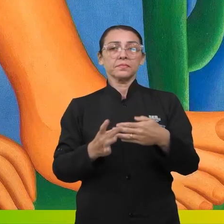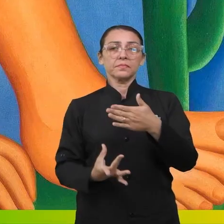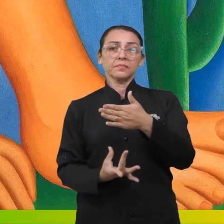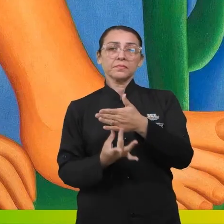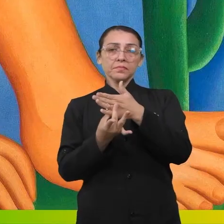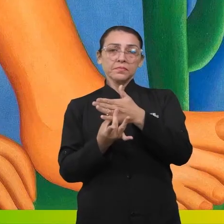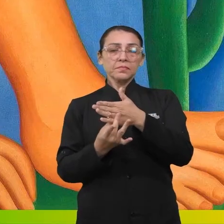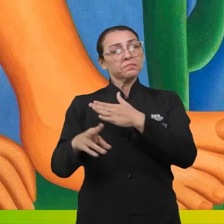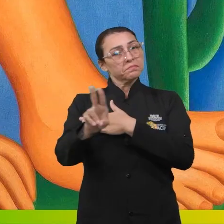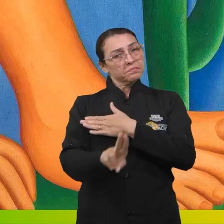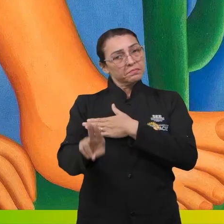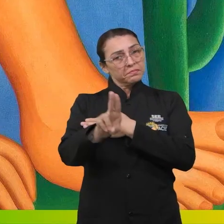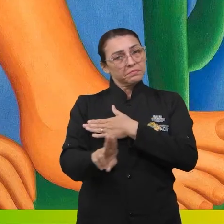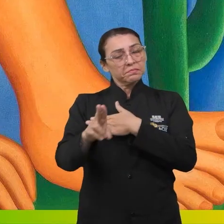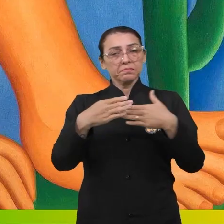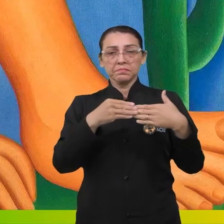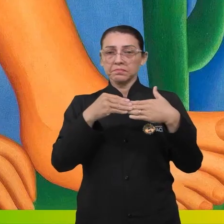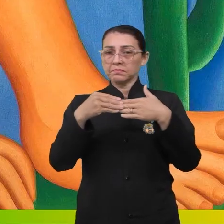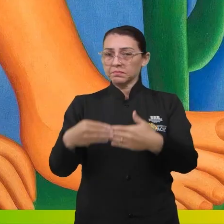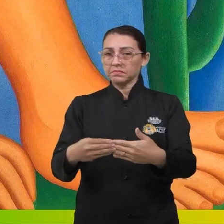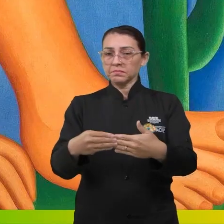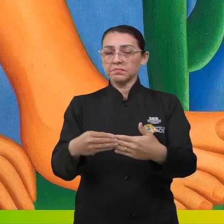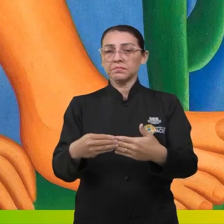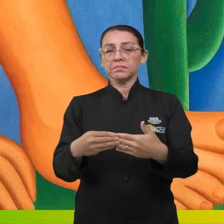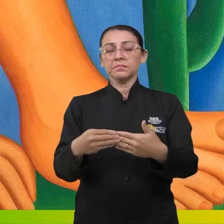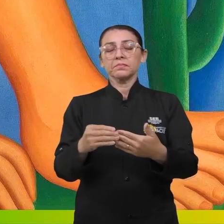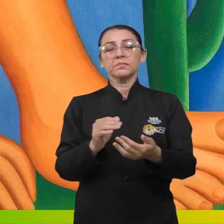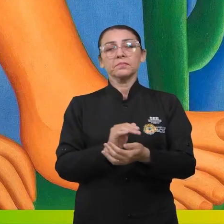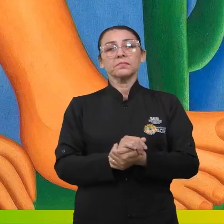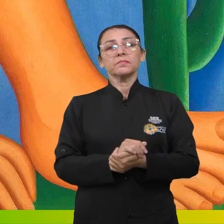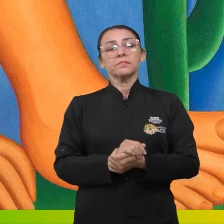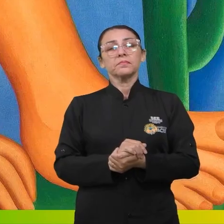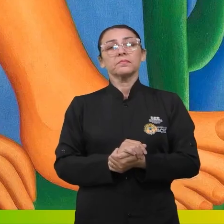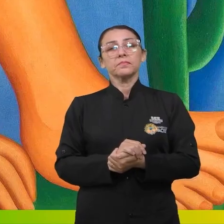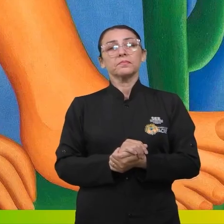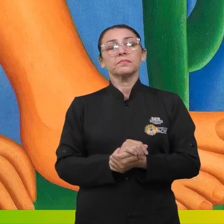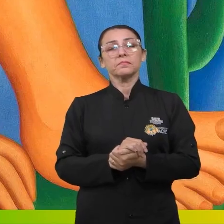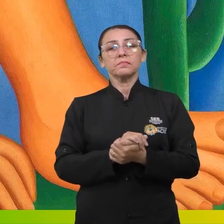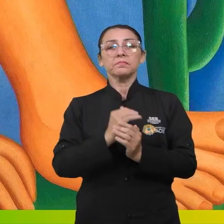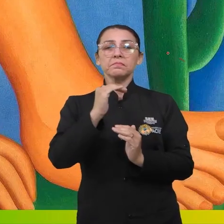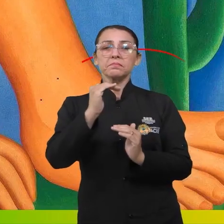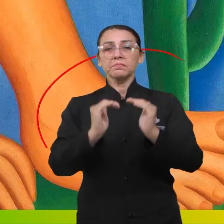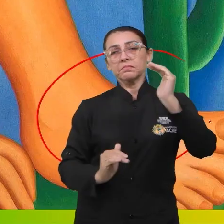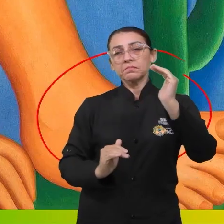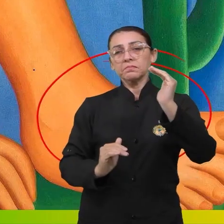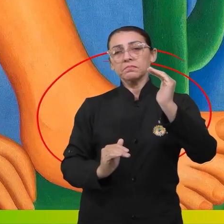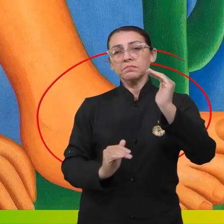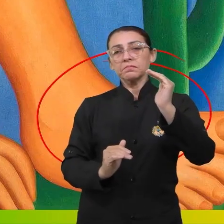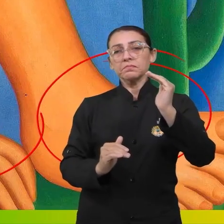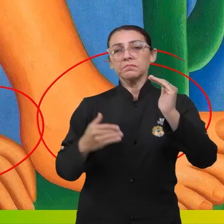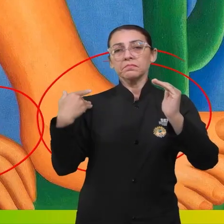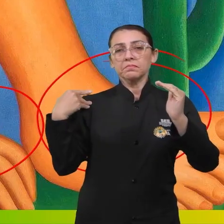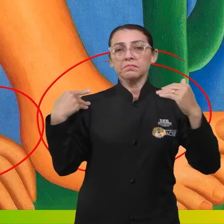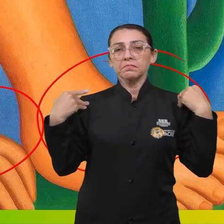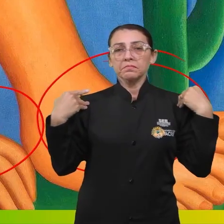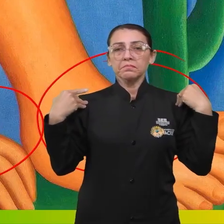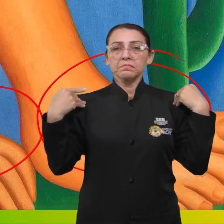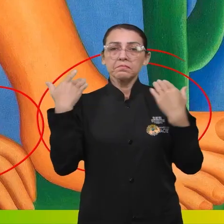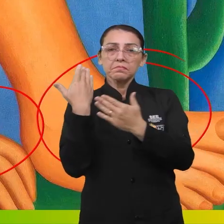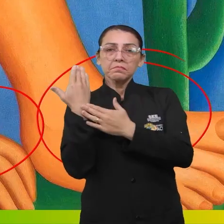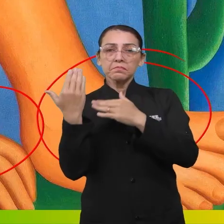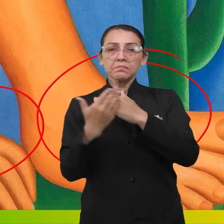eram utilizadas, traz aqui uma desproporção dos membros